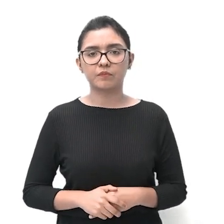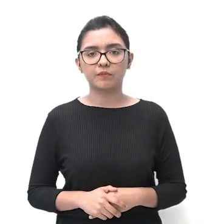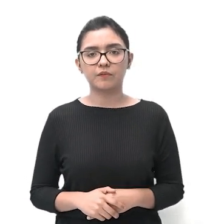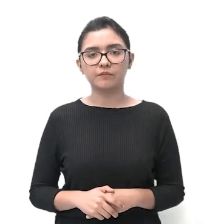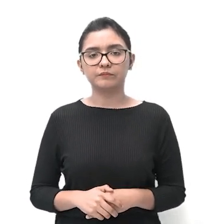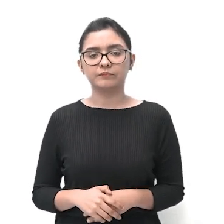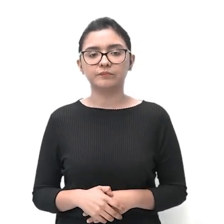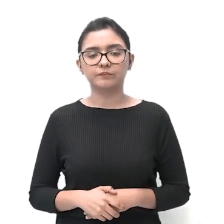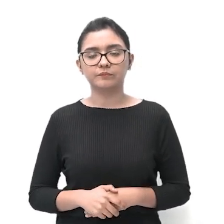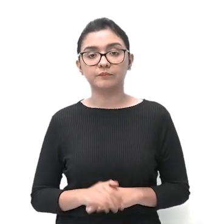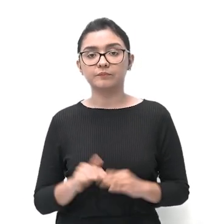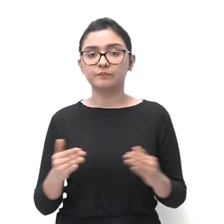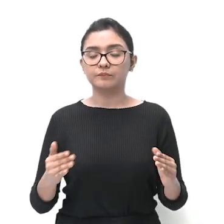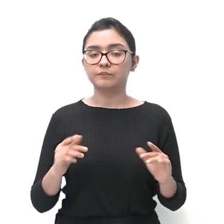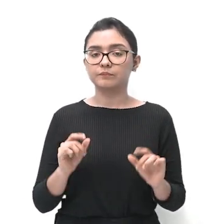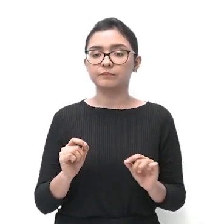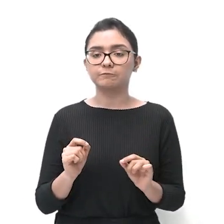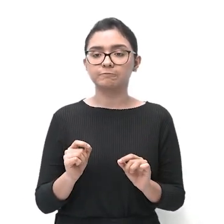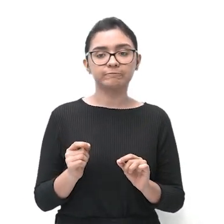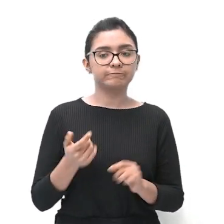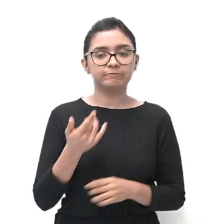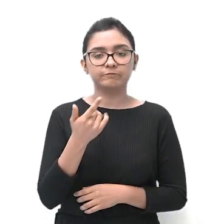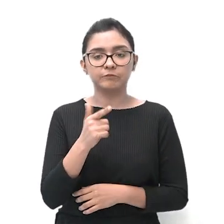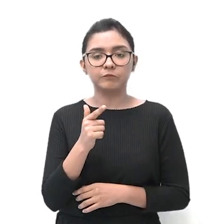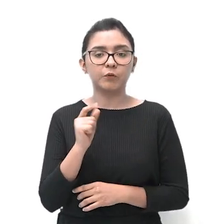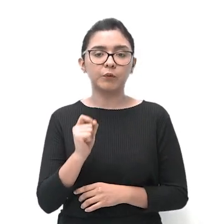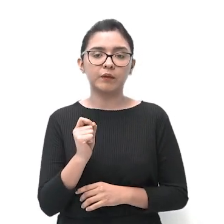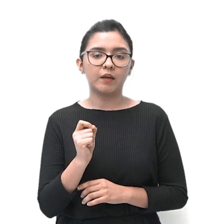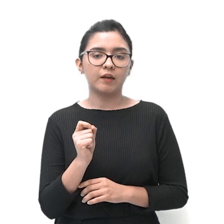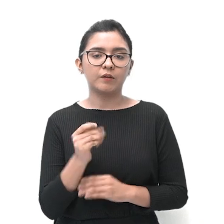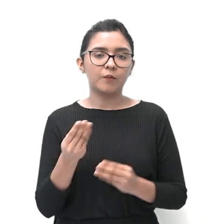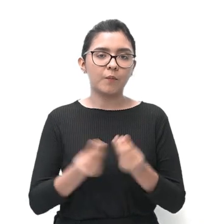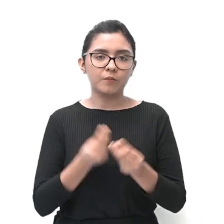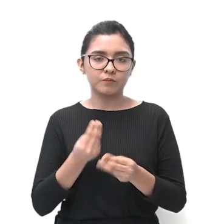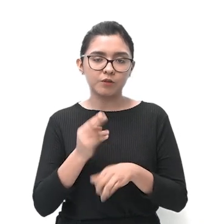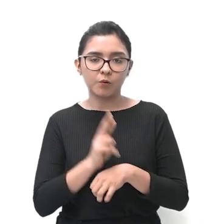né? A gente não tem aqui, né, esse recurso.